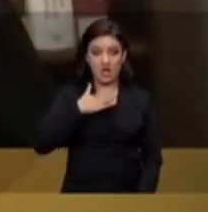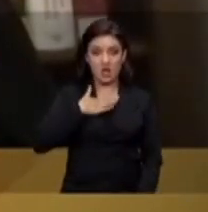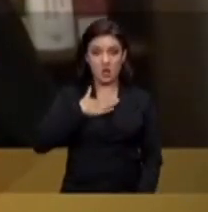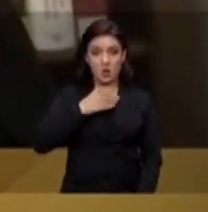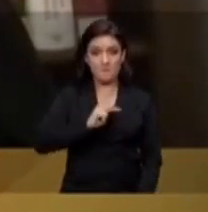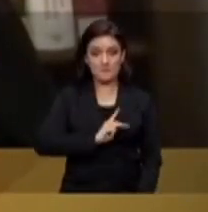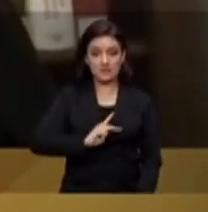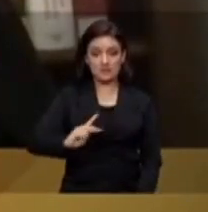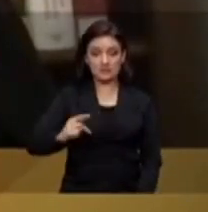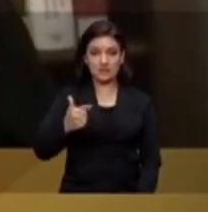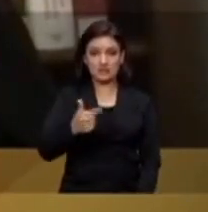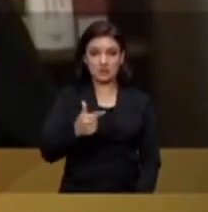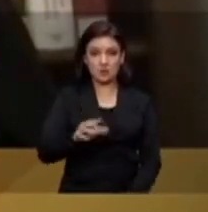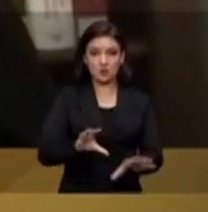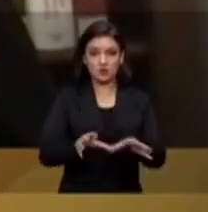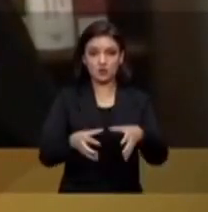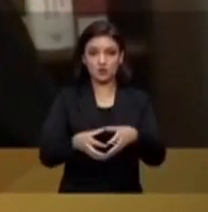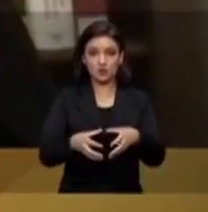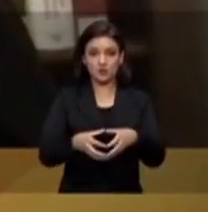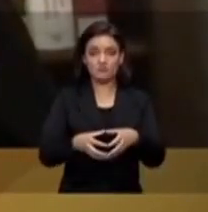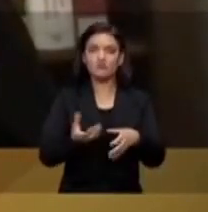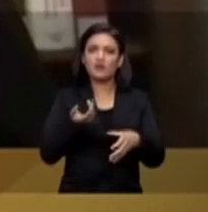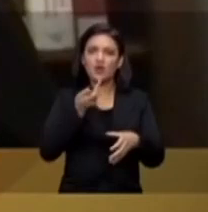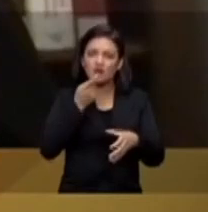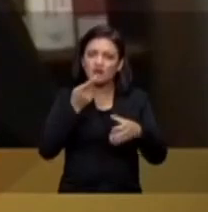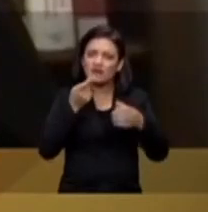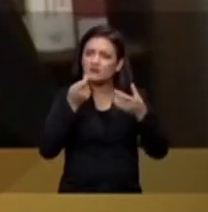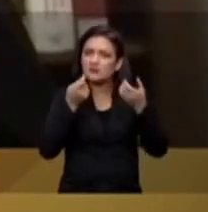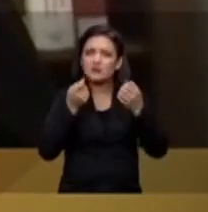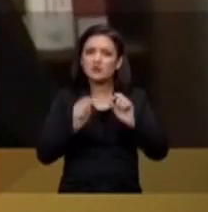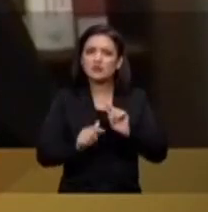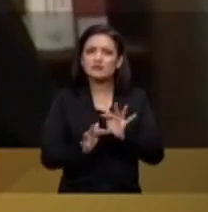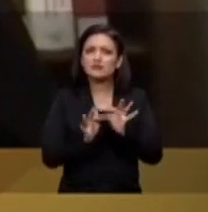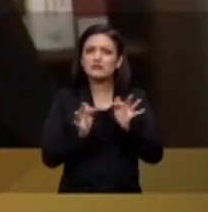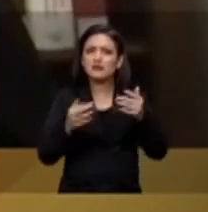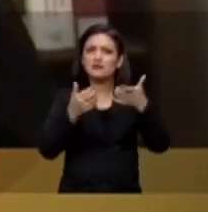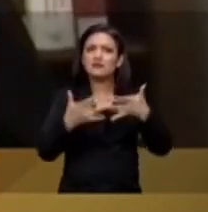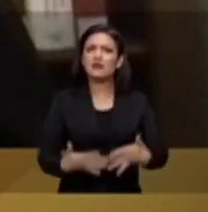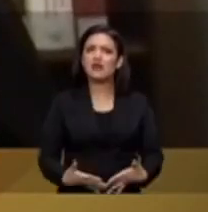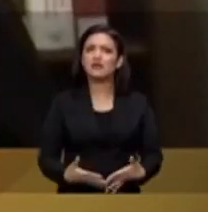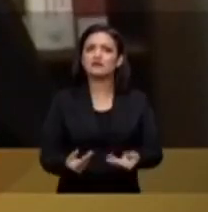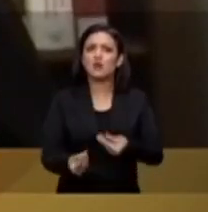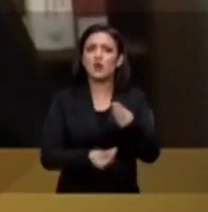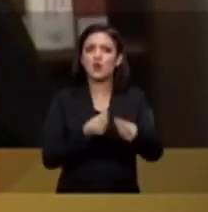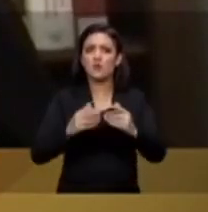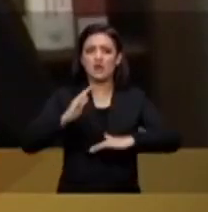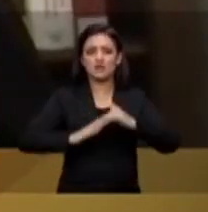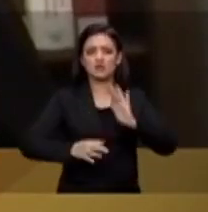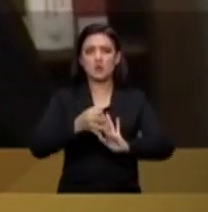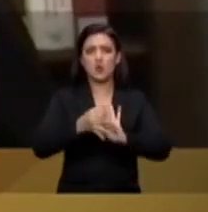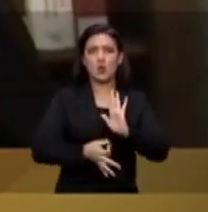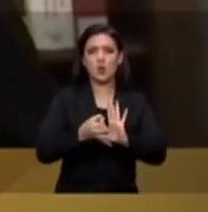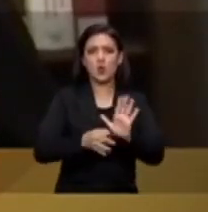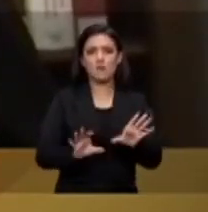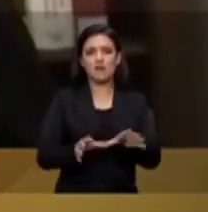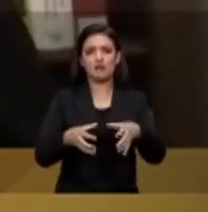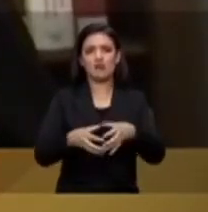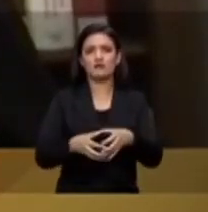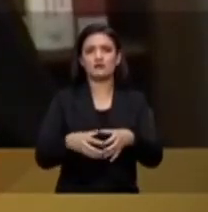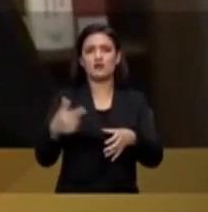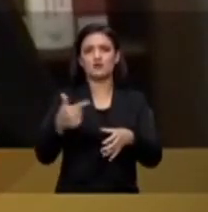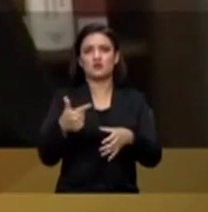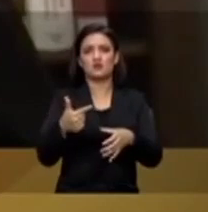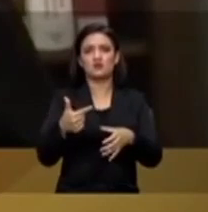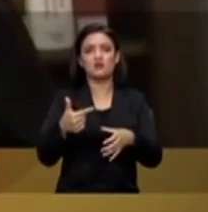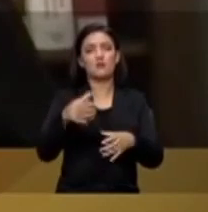presidente desta segunda turma, tecer breves esclarecimentos a respeito da jurisdição desse órgão colegiado, a fim de afastar